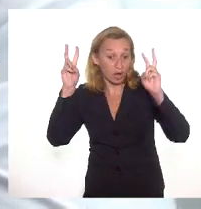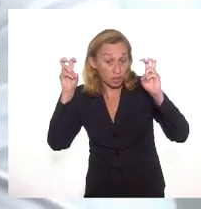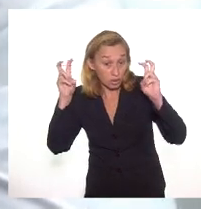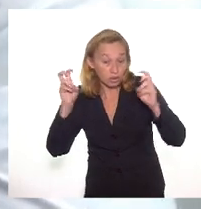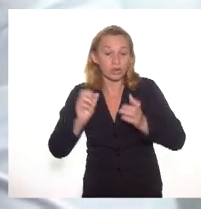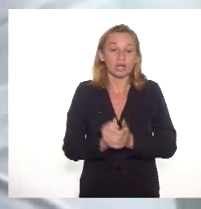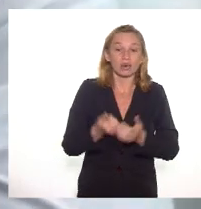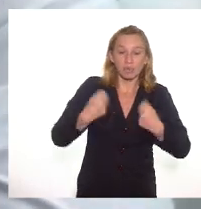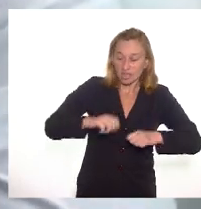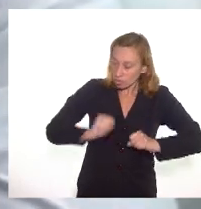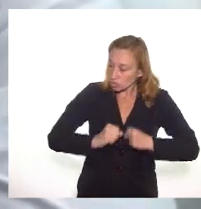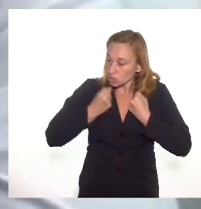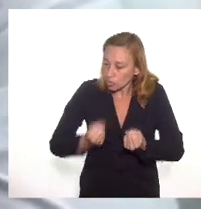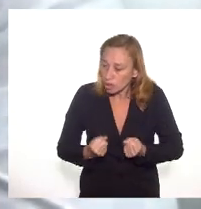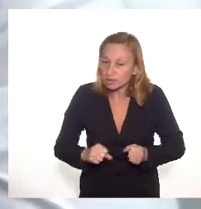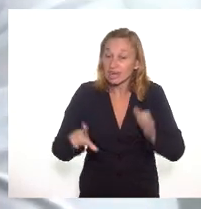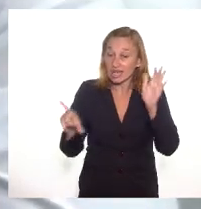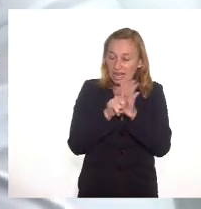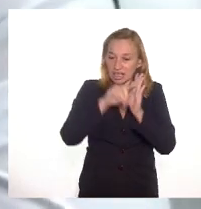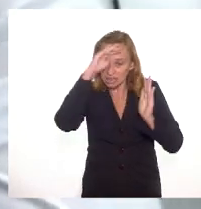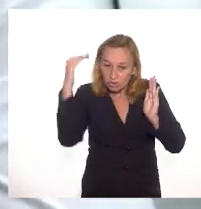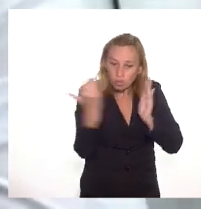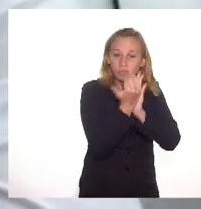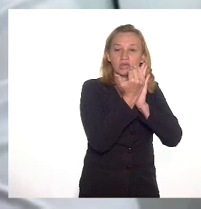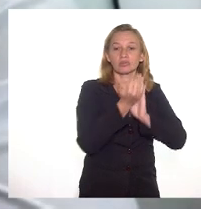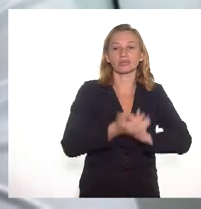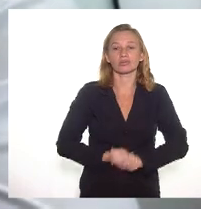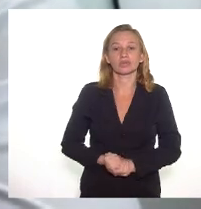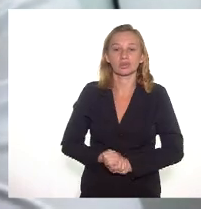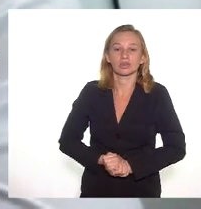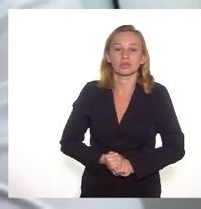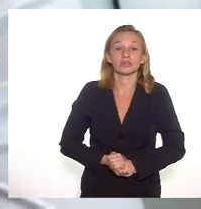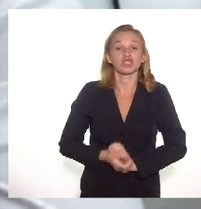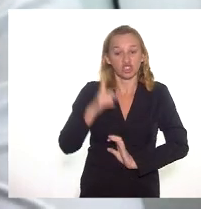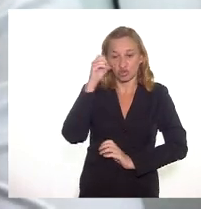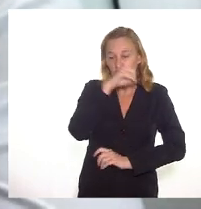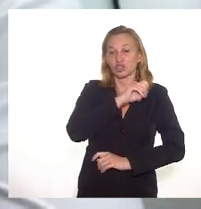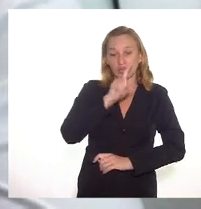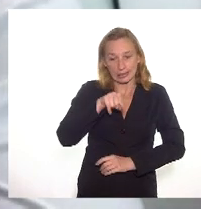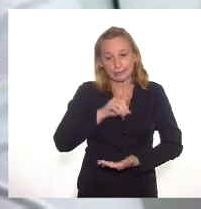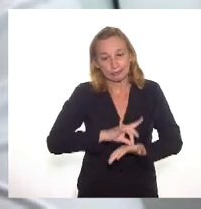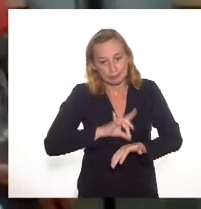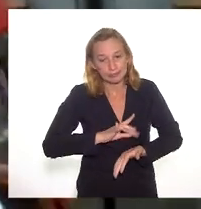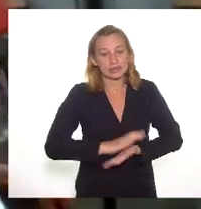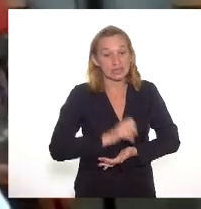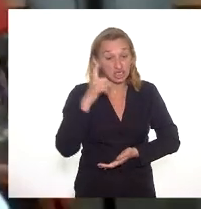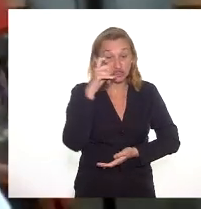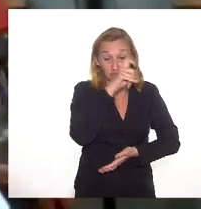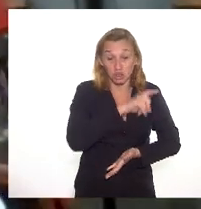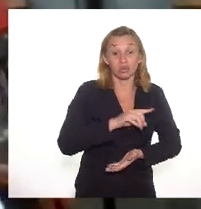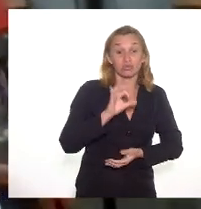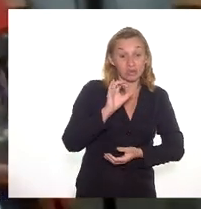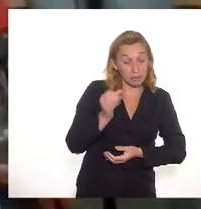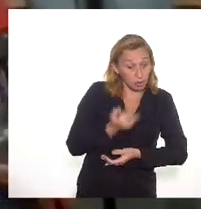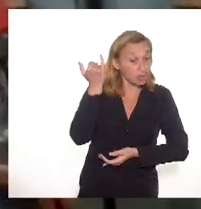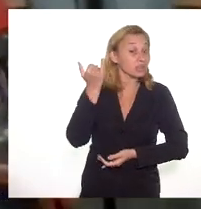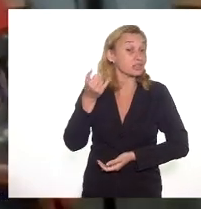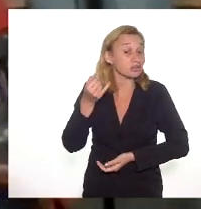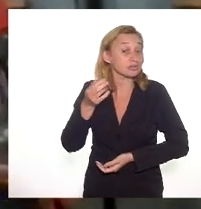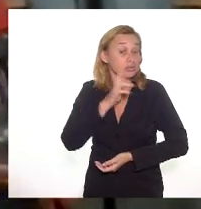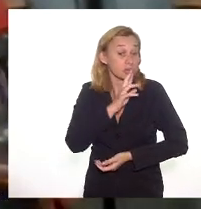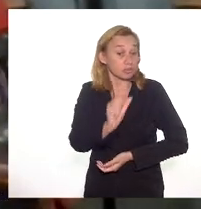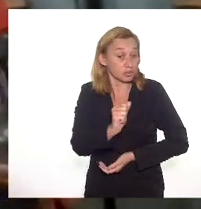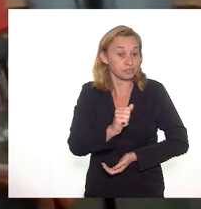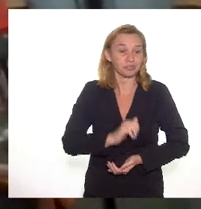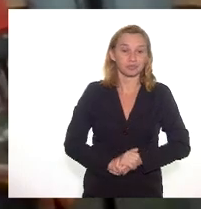de um esforço para que as leis da Assembleia Legislativa sejam cumpridas. É difícil. É difícil e necessário, Amorim.